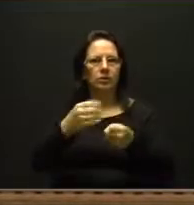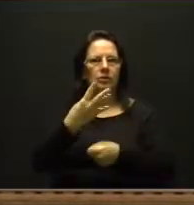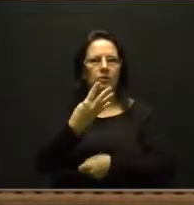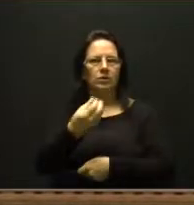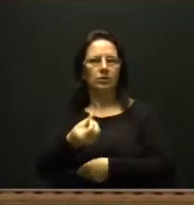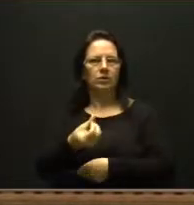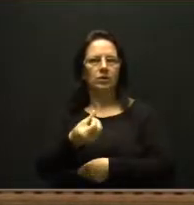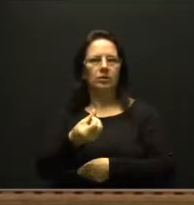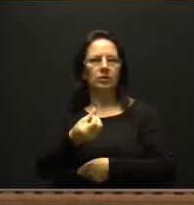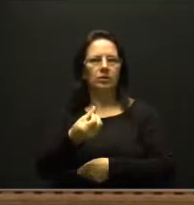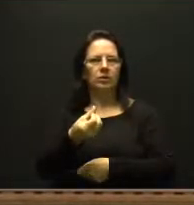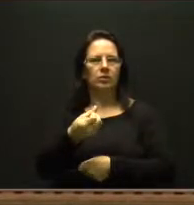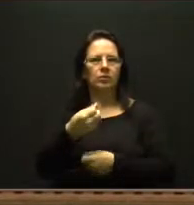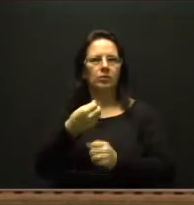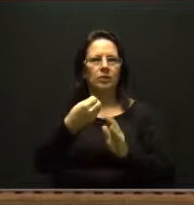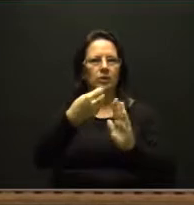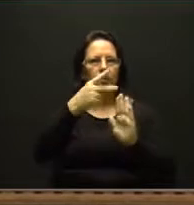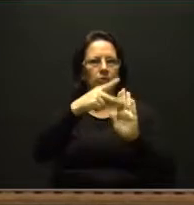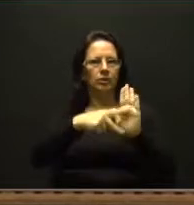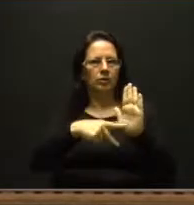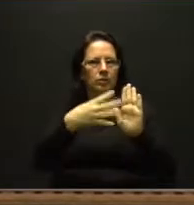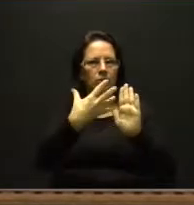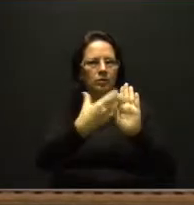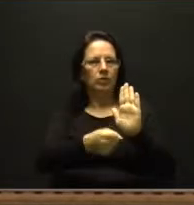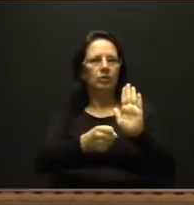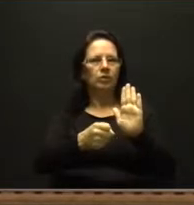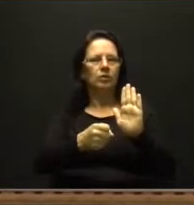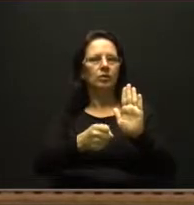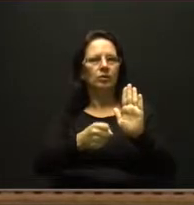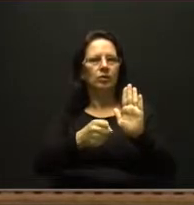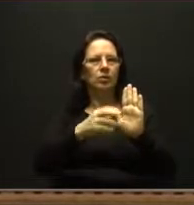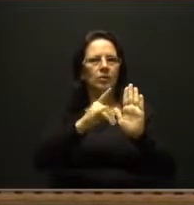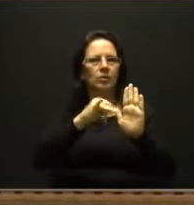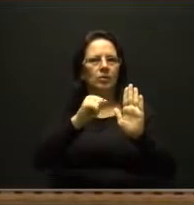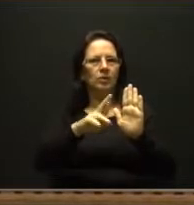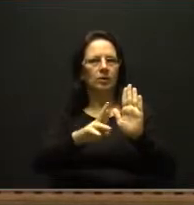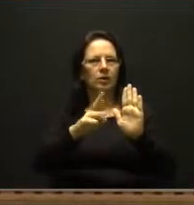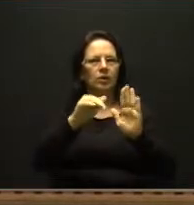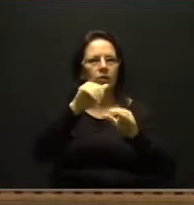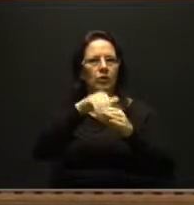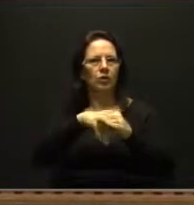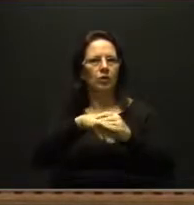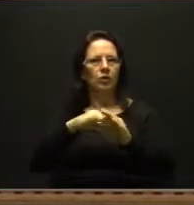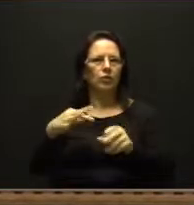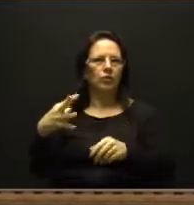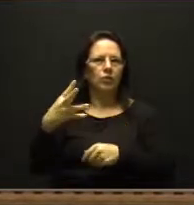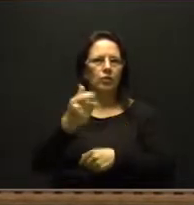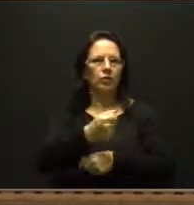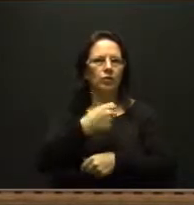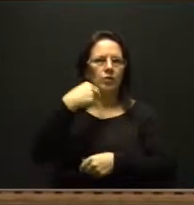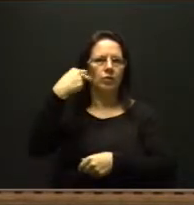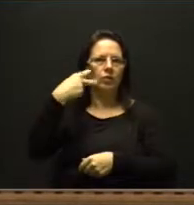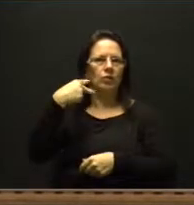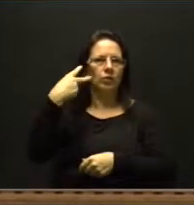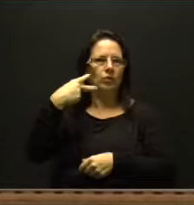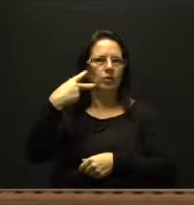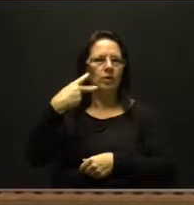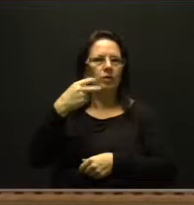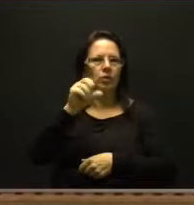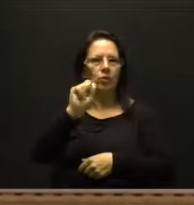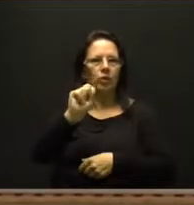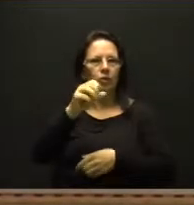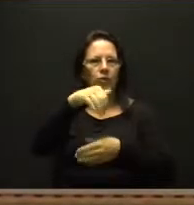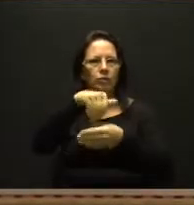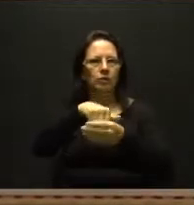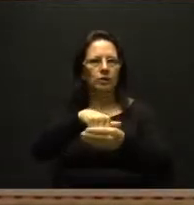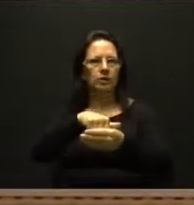orgânica do município para aprovação do projeto de lei complementar é necessário o voto favorável da maioria absoluta dos membros desta casa ou seja oito